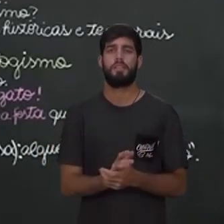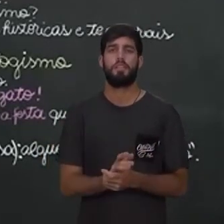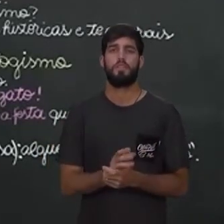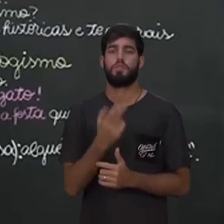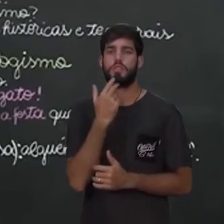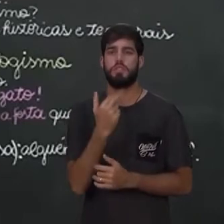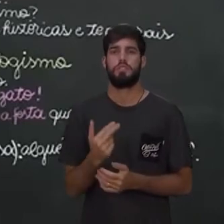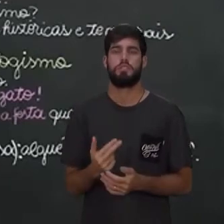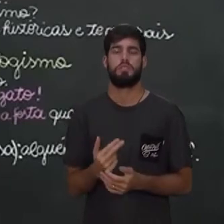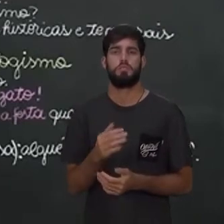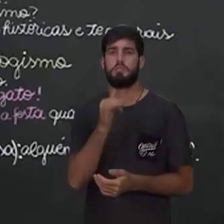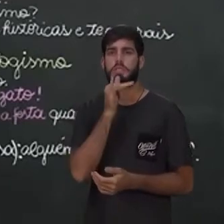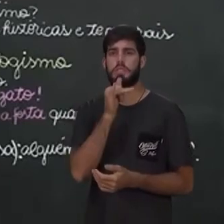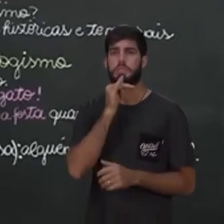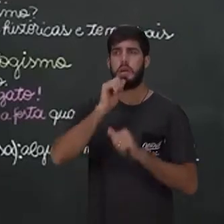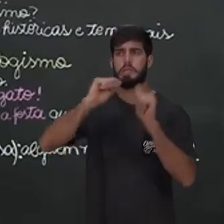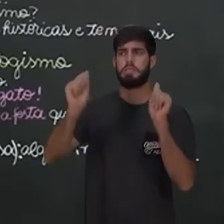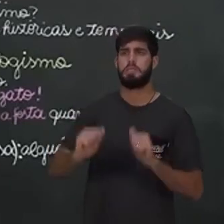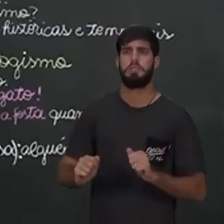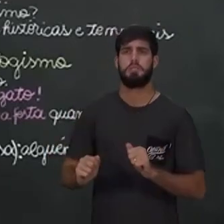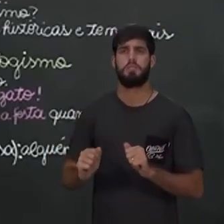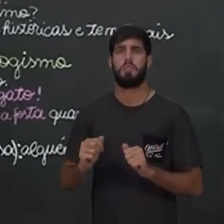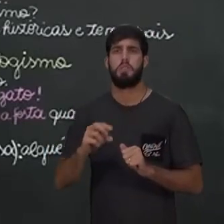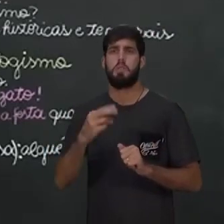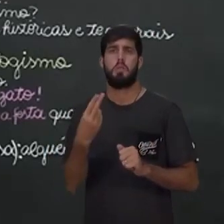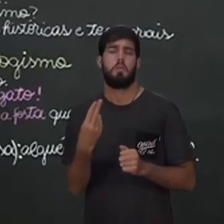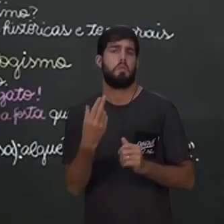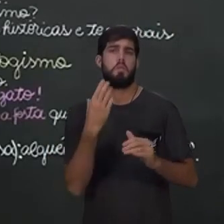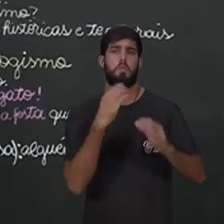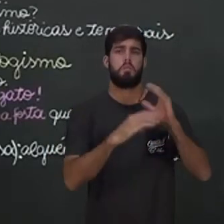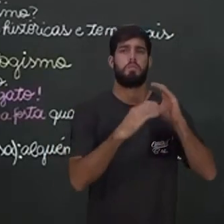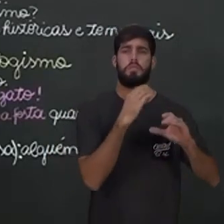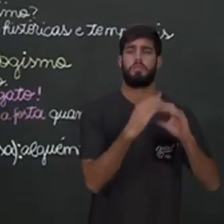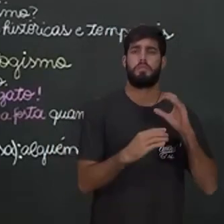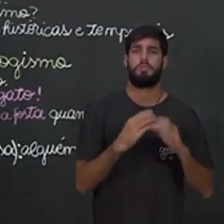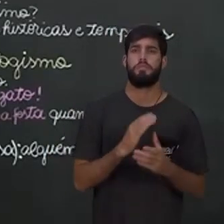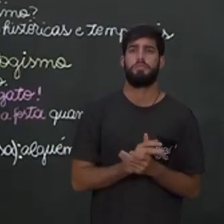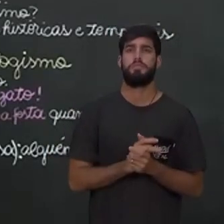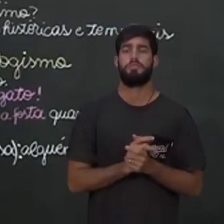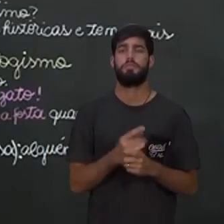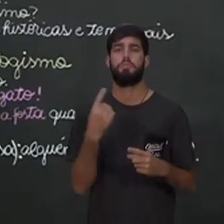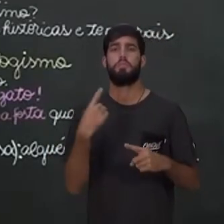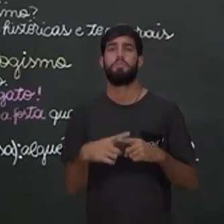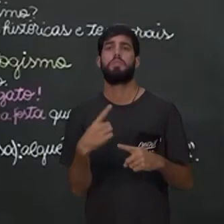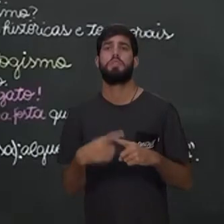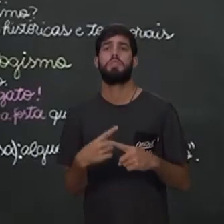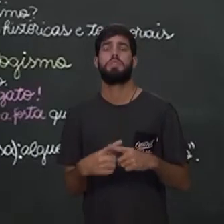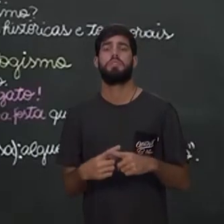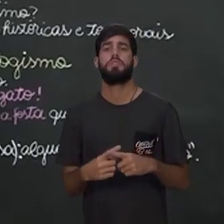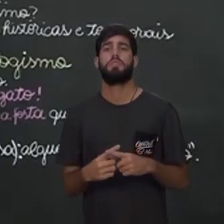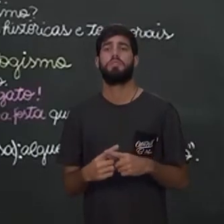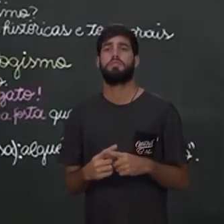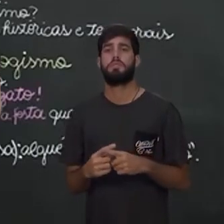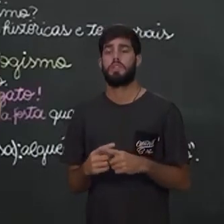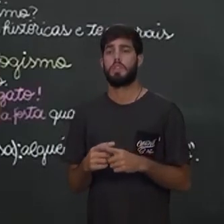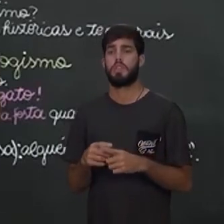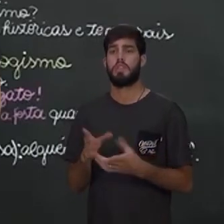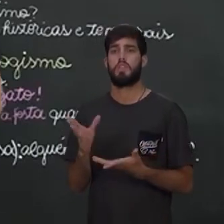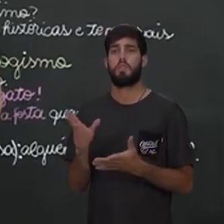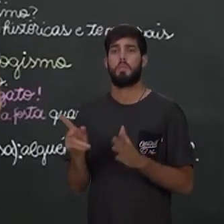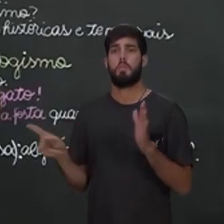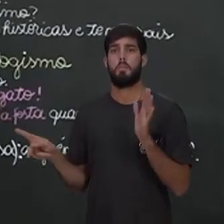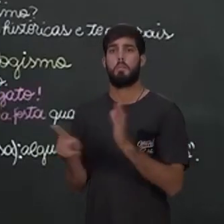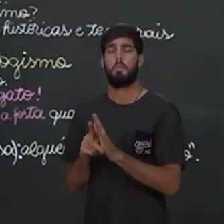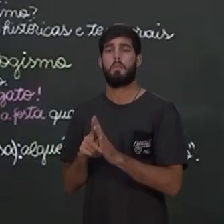por uma necessidade artística ou por uma necessidade de comunicação também, porque os neologismos não são exclusivos do